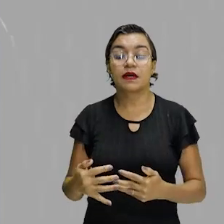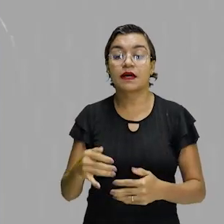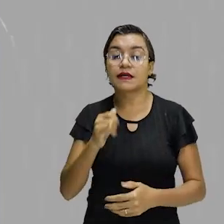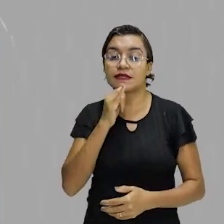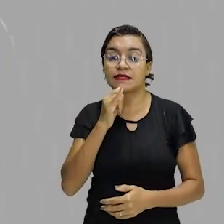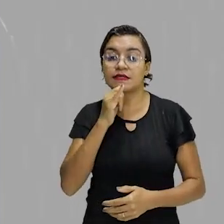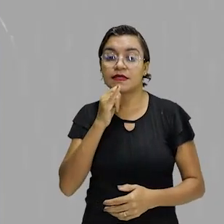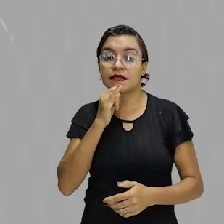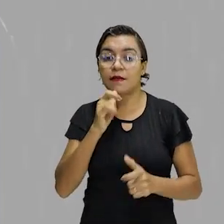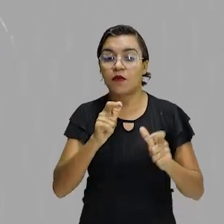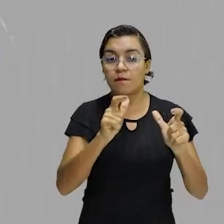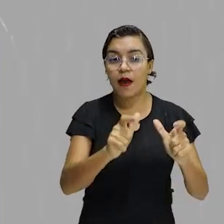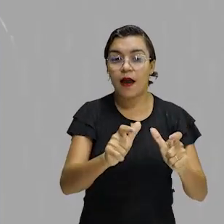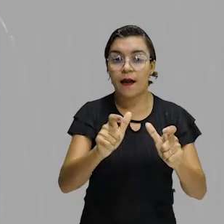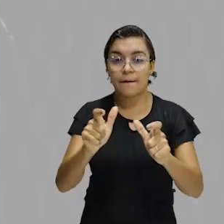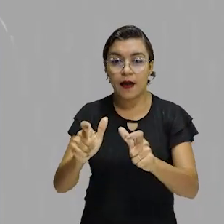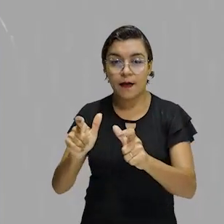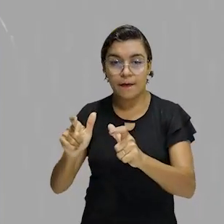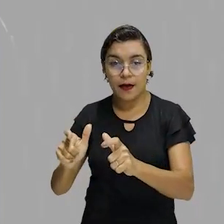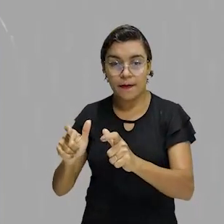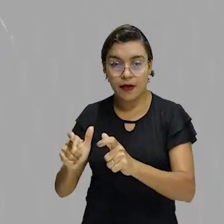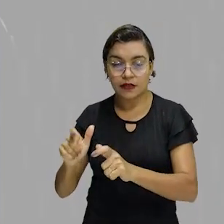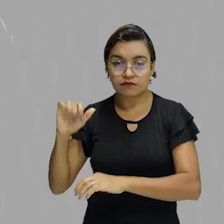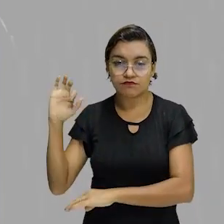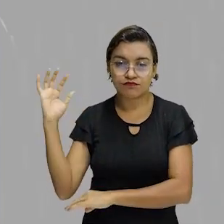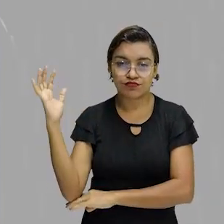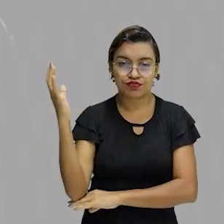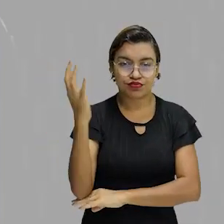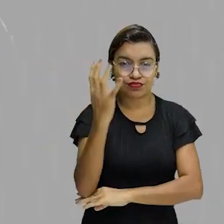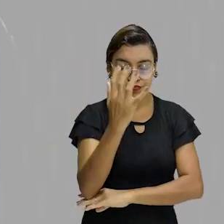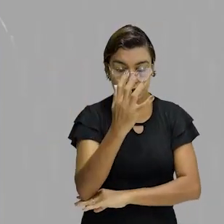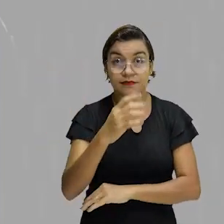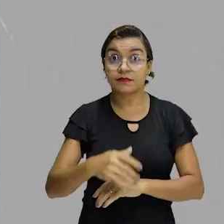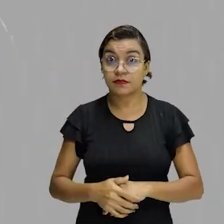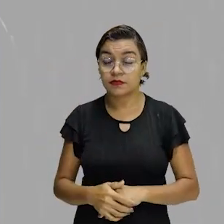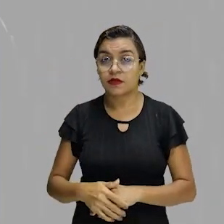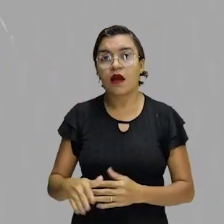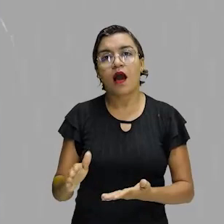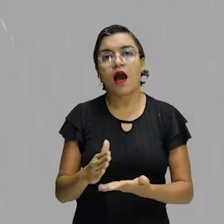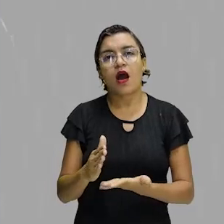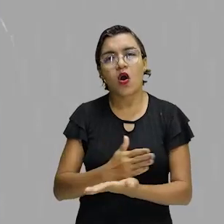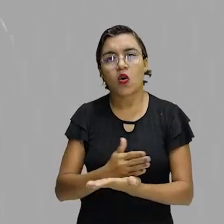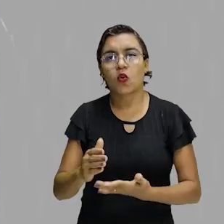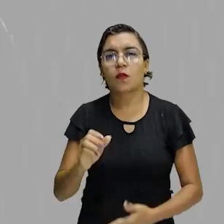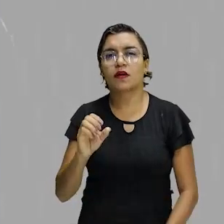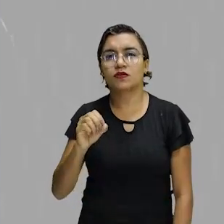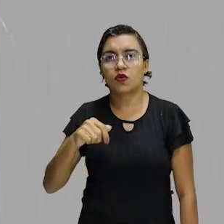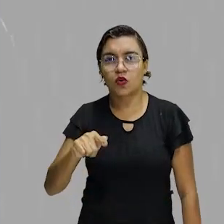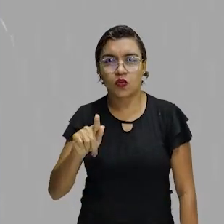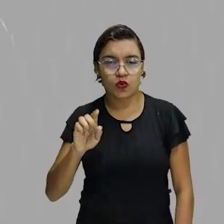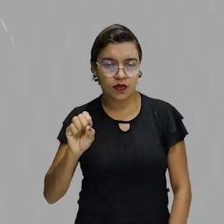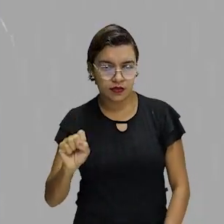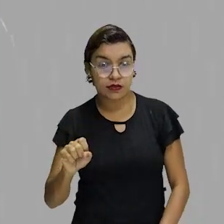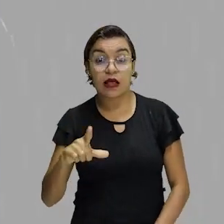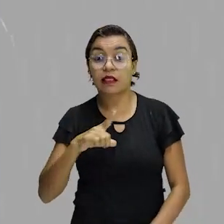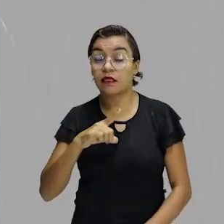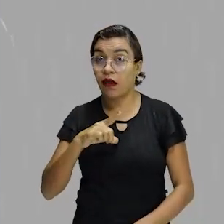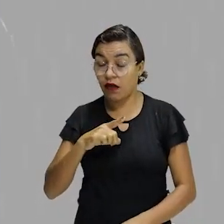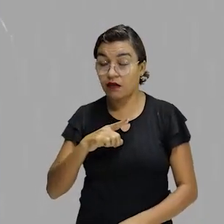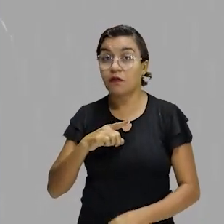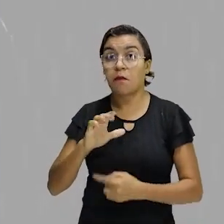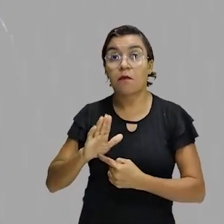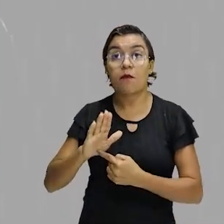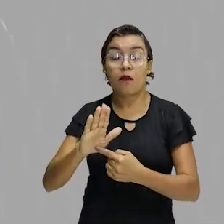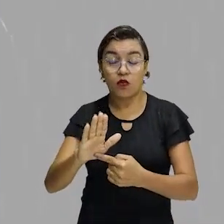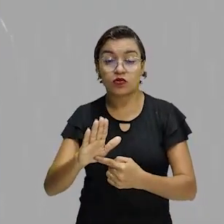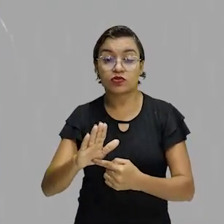movimentos ambientais, certo? A gente vai ver algumas ONGs aí, que cuidam da questão ambiental, da preservação do meio ambiente e que têm um